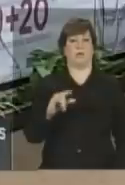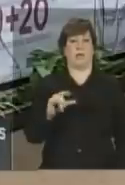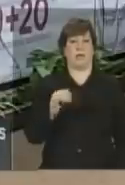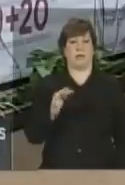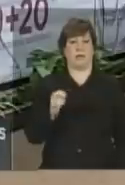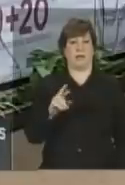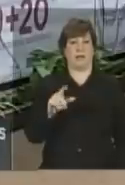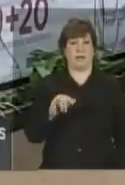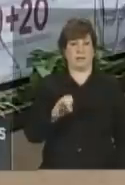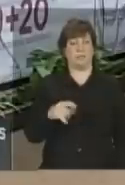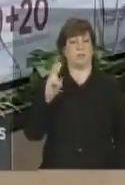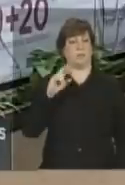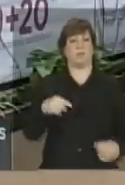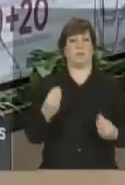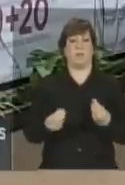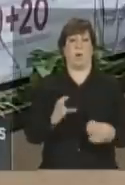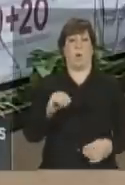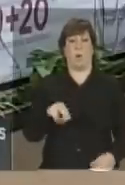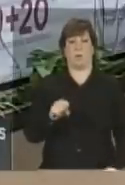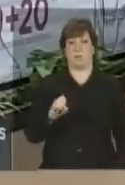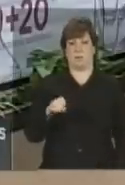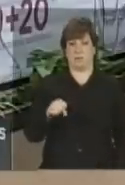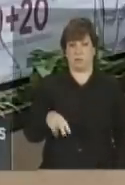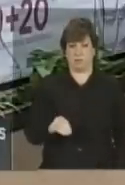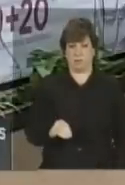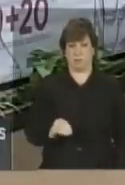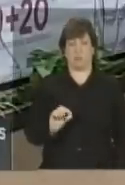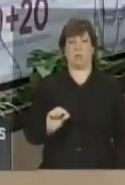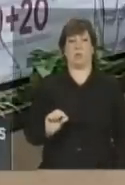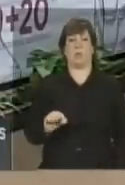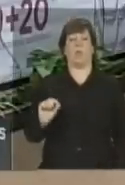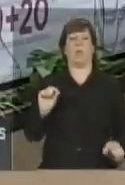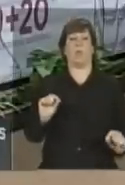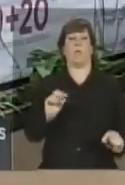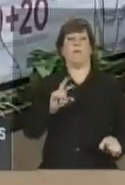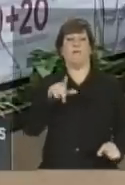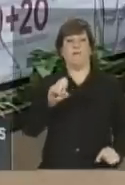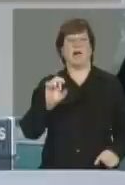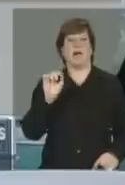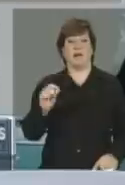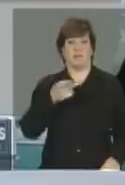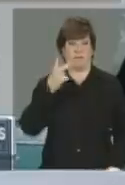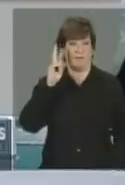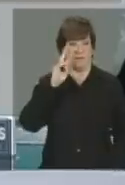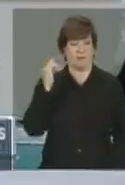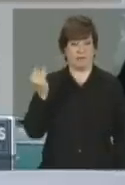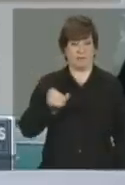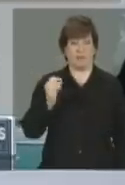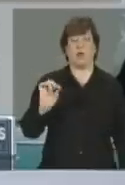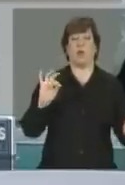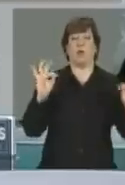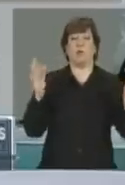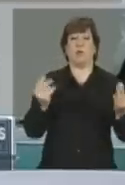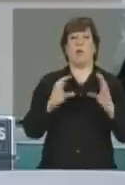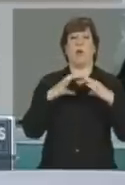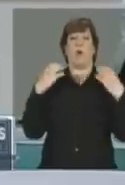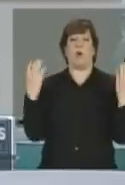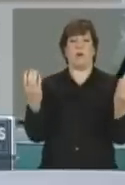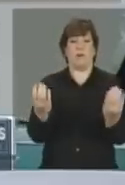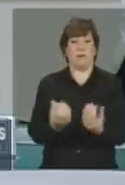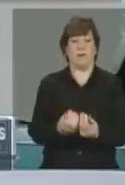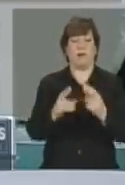que o primeiro desenho que vale ressaltar é que toda conferência das Nações Unidas